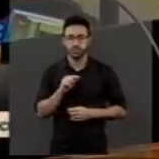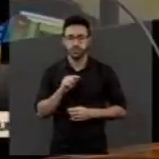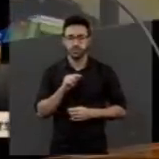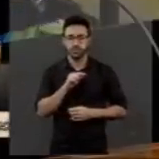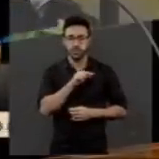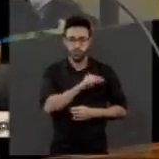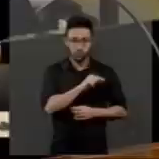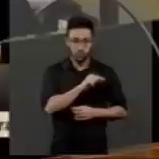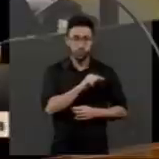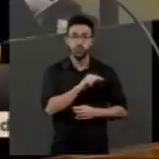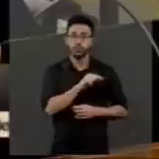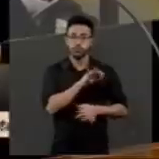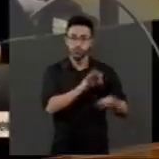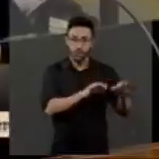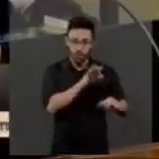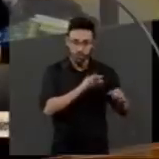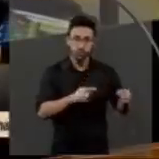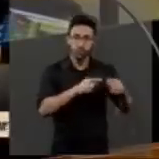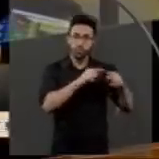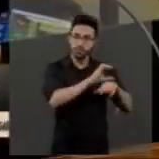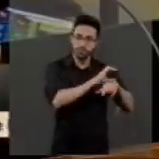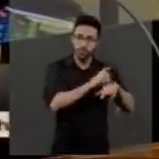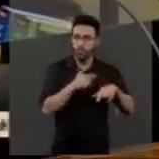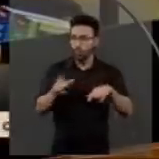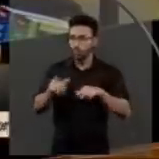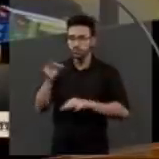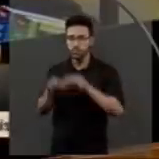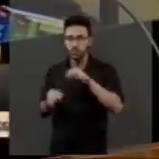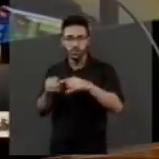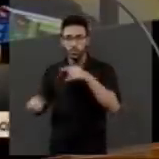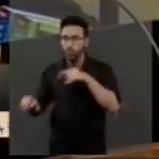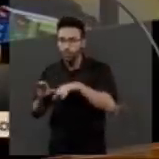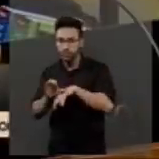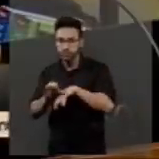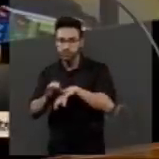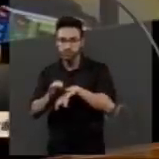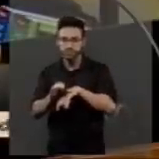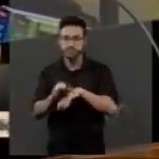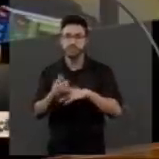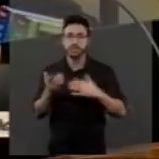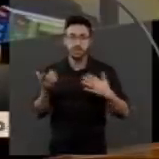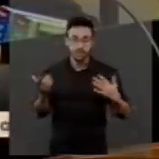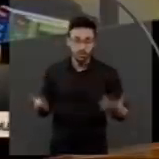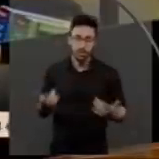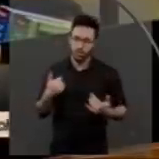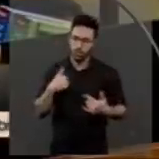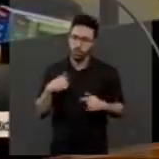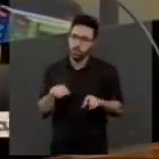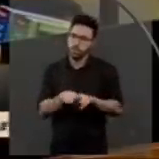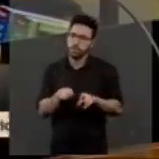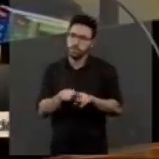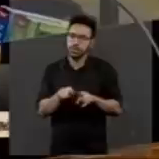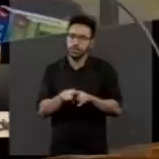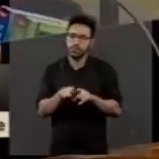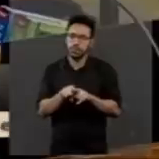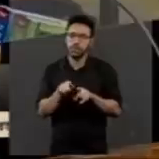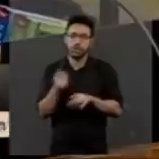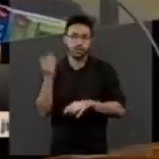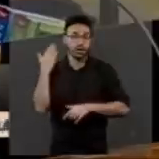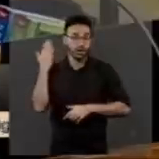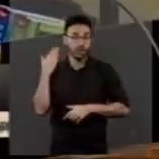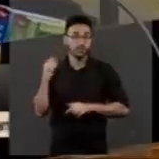constitucional, no outro foi considerado inconstitucional. E apenas, ministra Rosa, eu localizei também um precedente da eminente